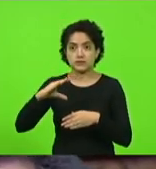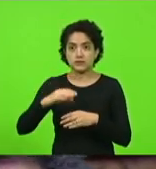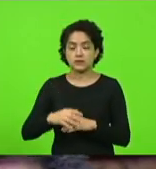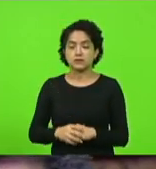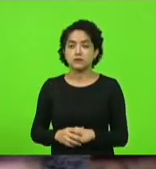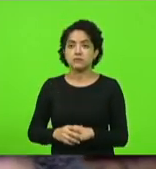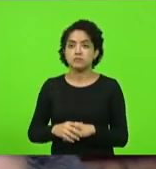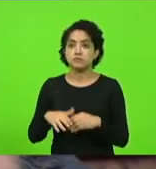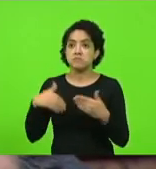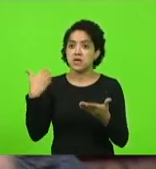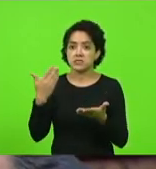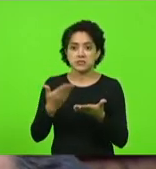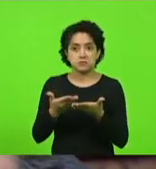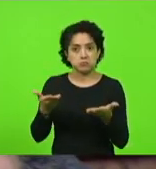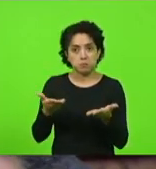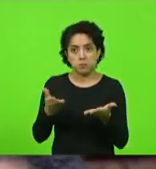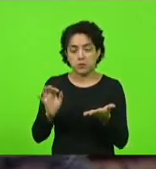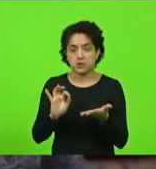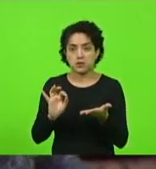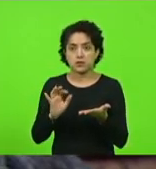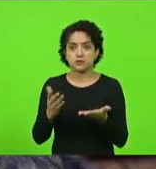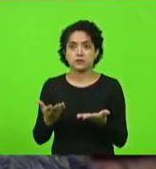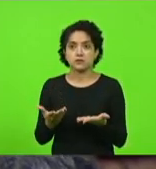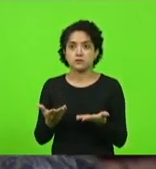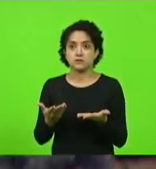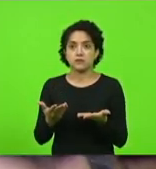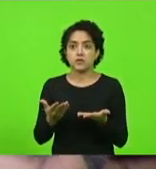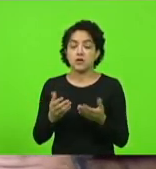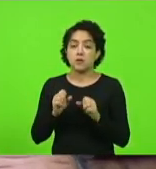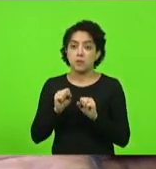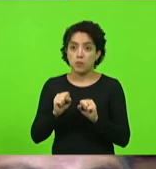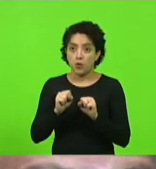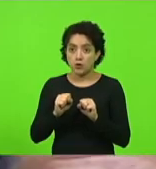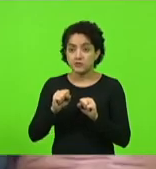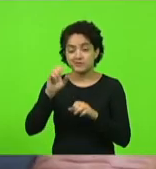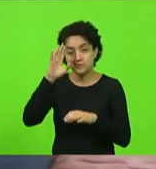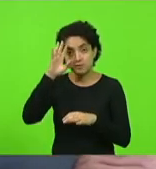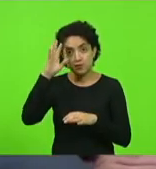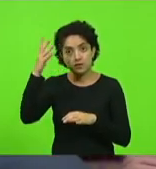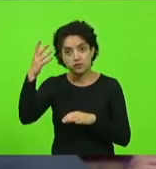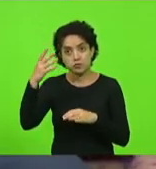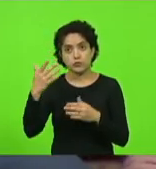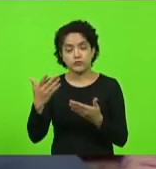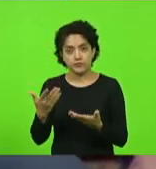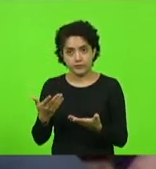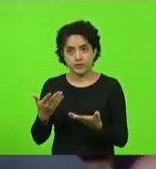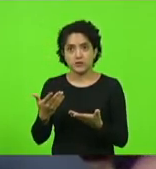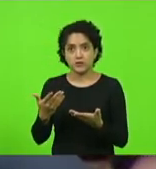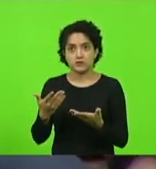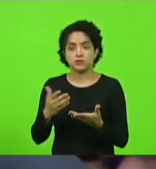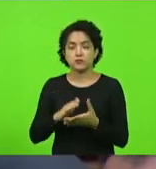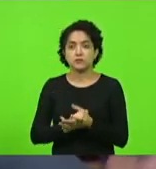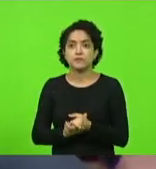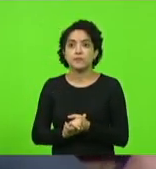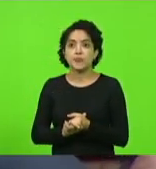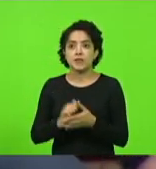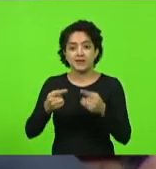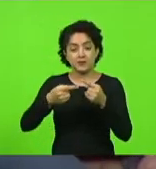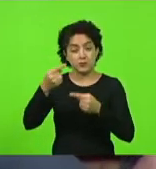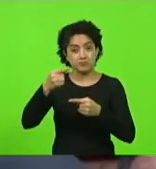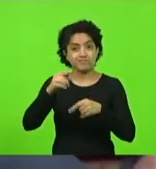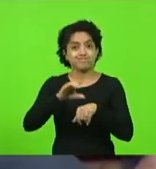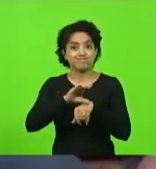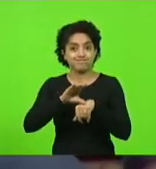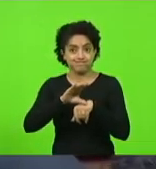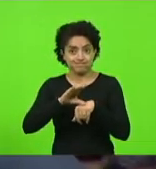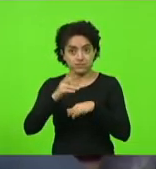Até então não foi feito. Isso poderia ter sido facilmente resolvido, essa questão do vício de origem, da inconstitucionalidade desse